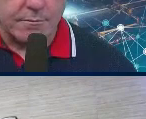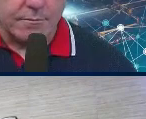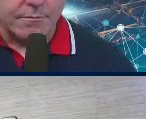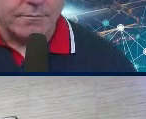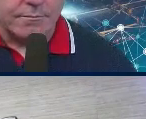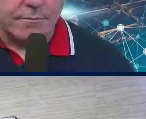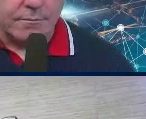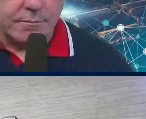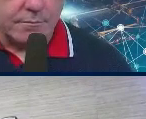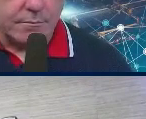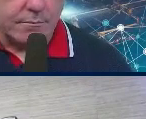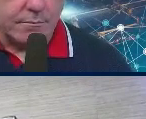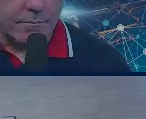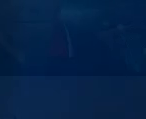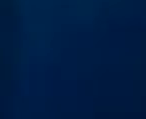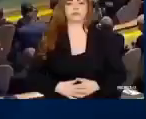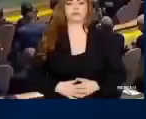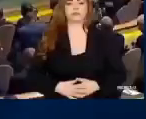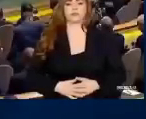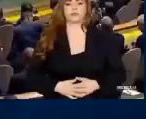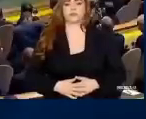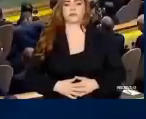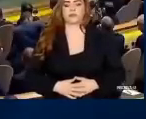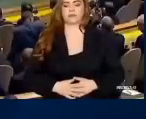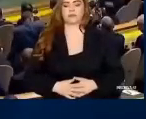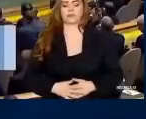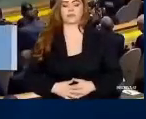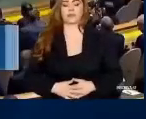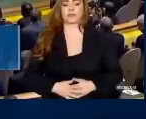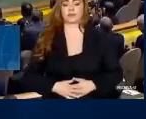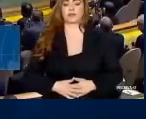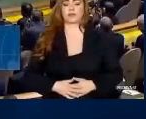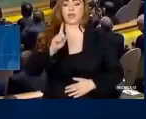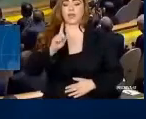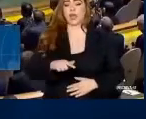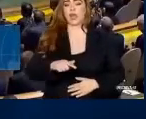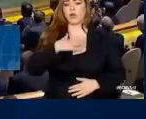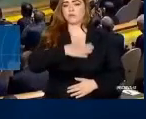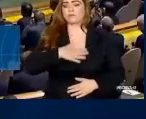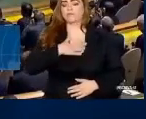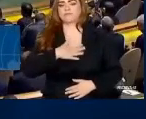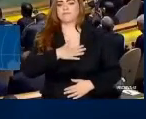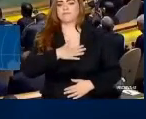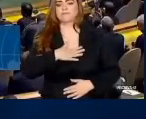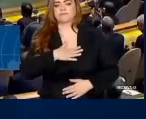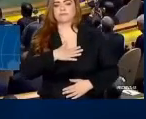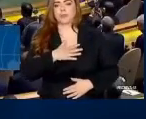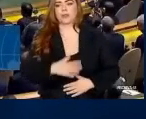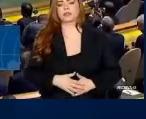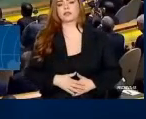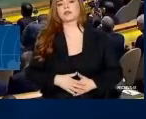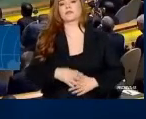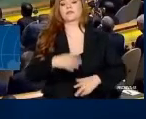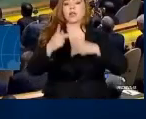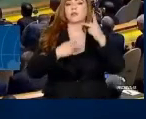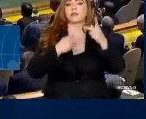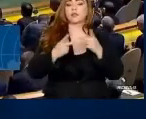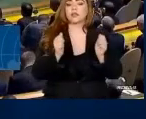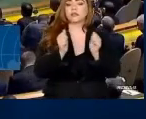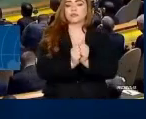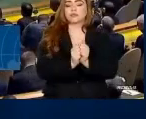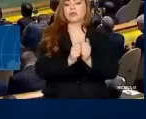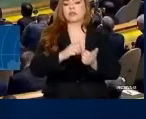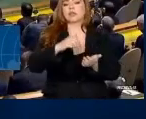na visão deles lá fora, né? Porque esses países europeus, os próprios Estados Unidos, se